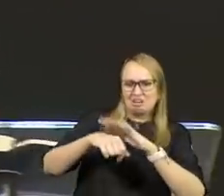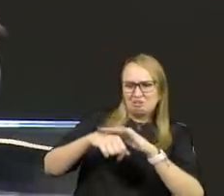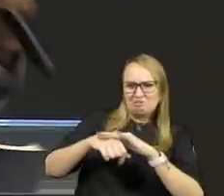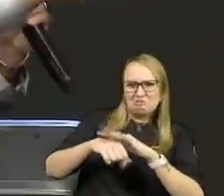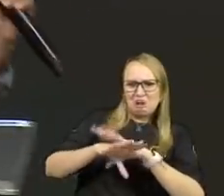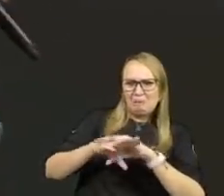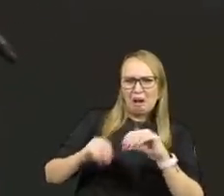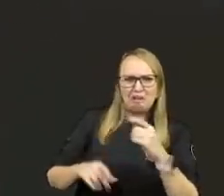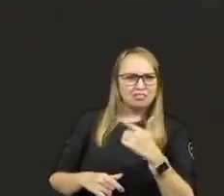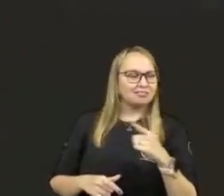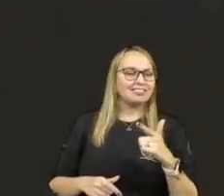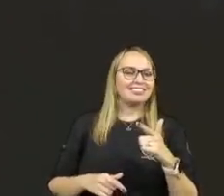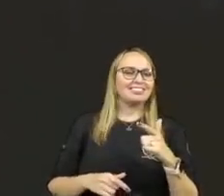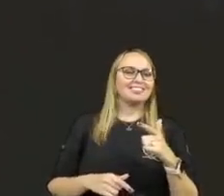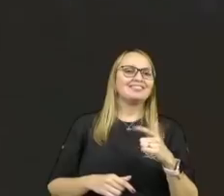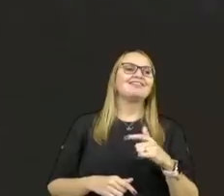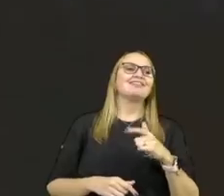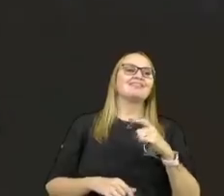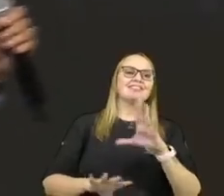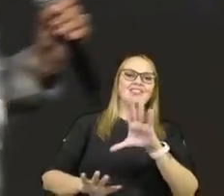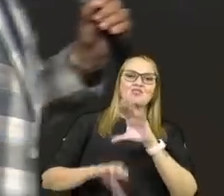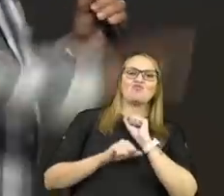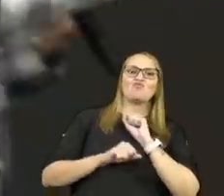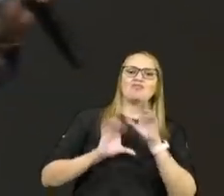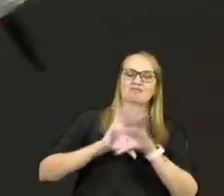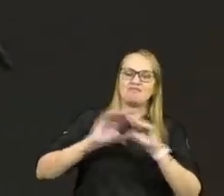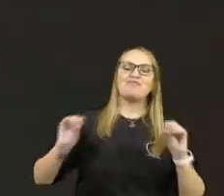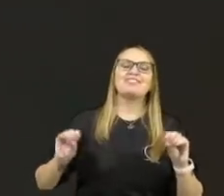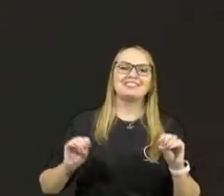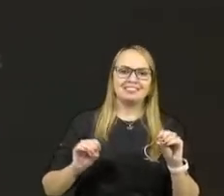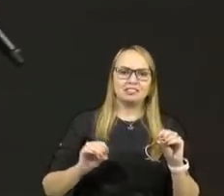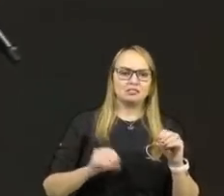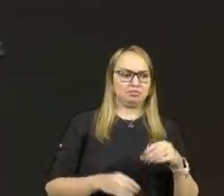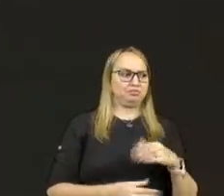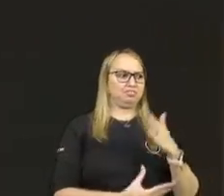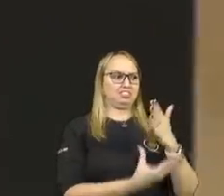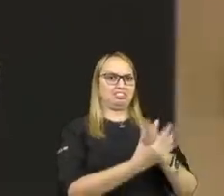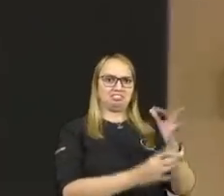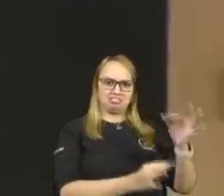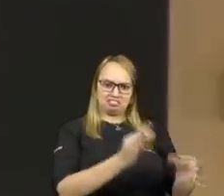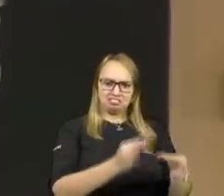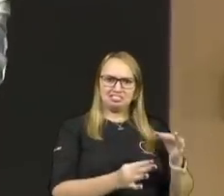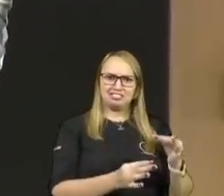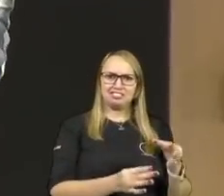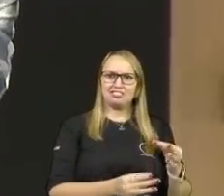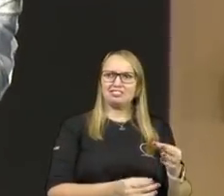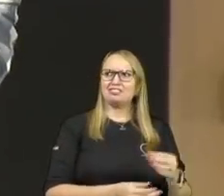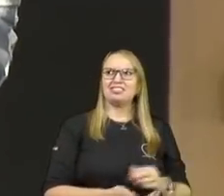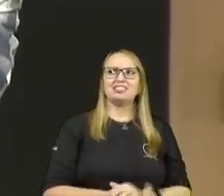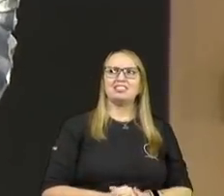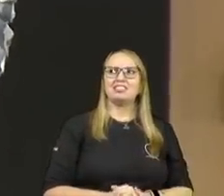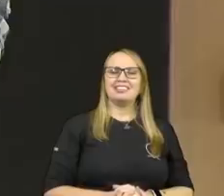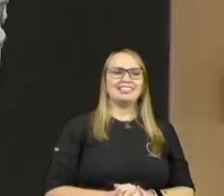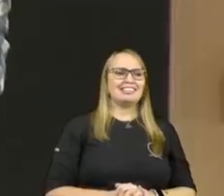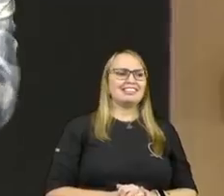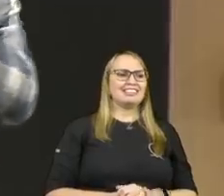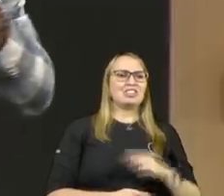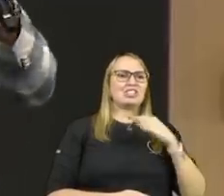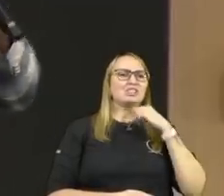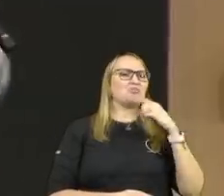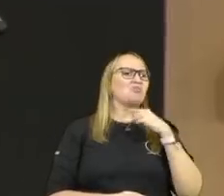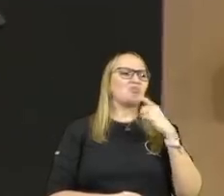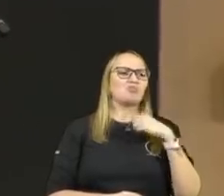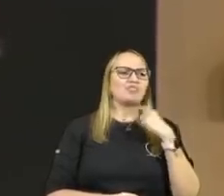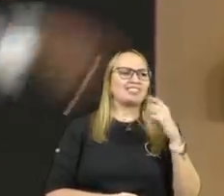cura. Você é curado. Essa causa na justiça, Ninguém até aqui com